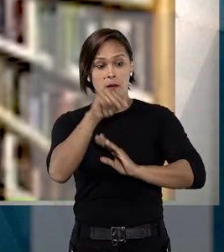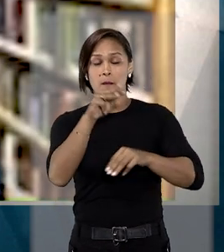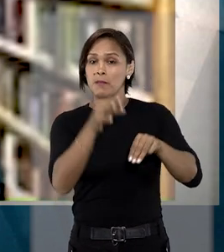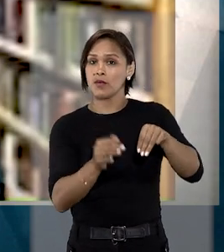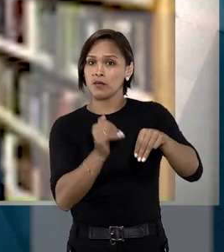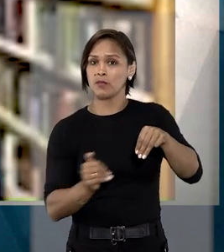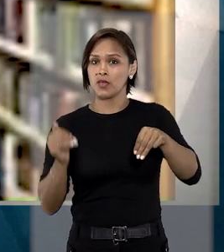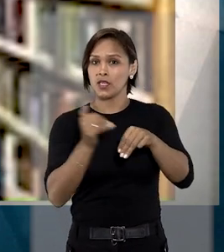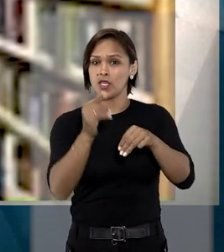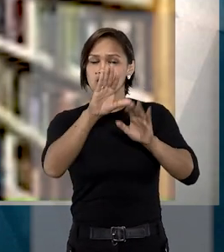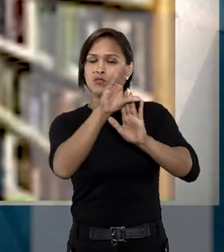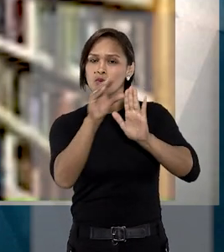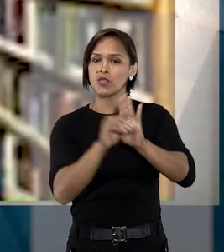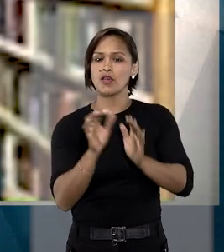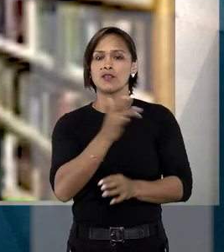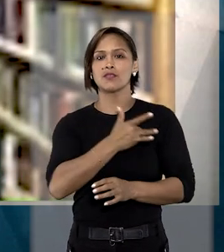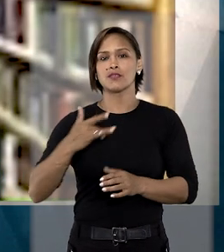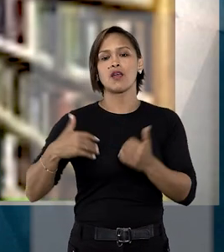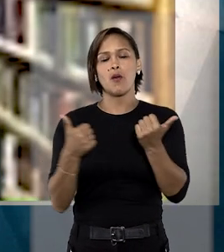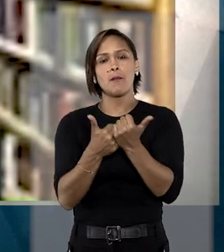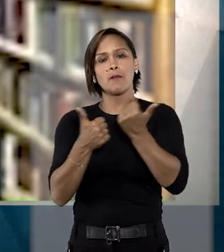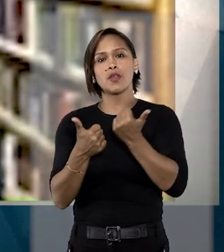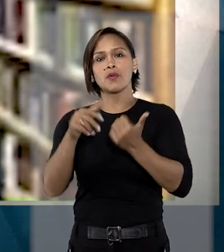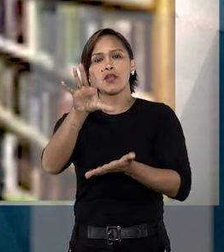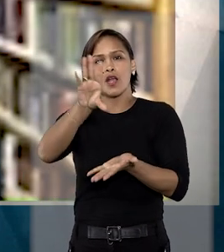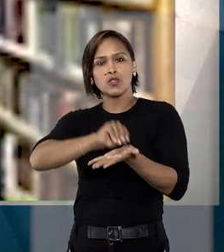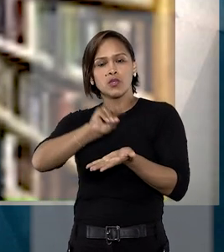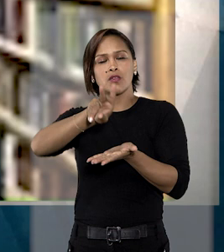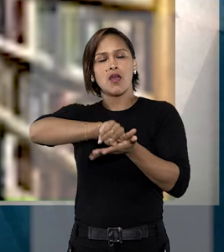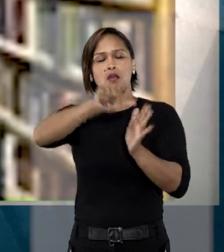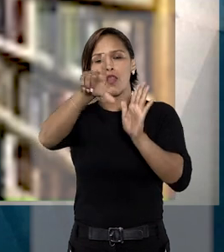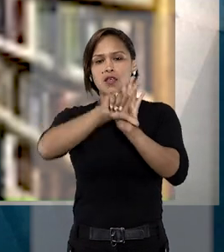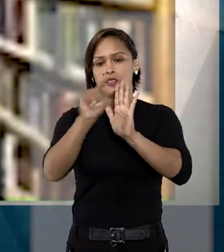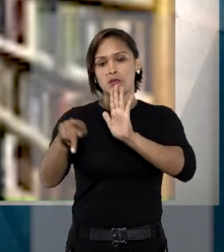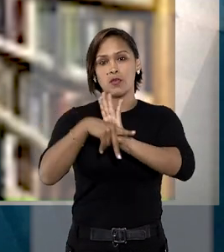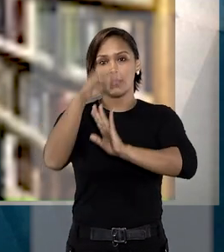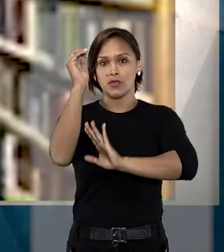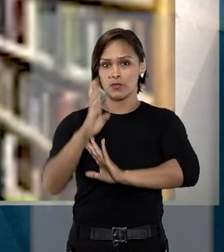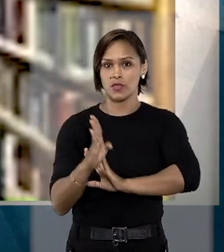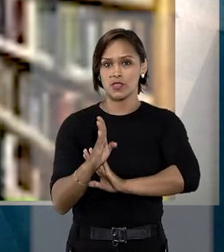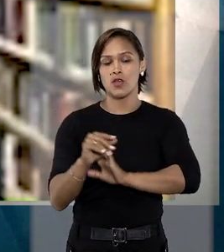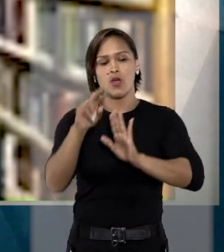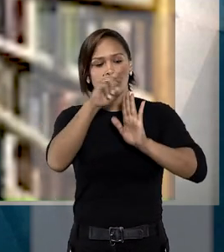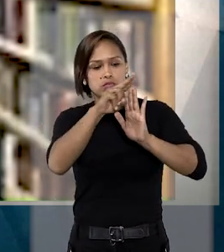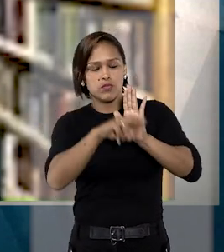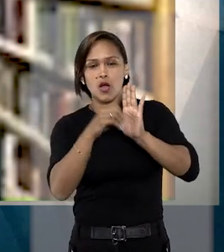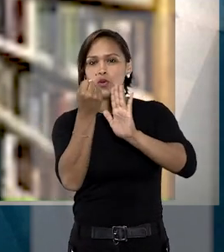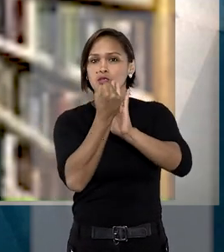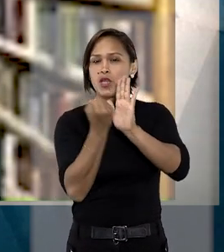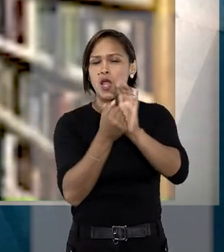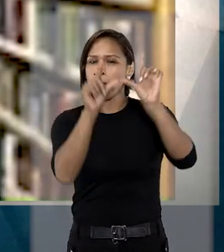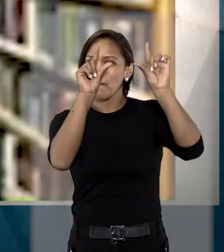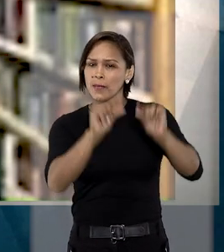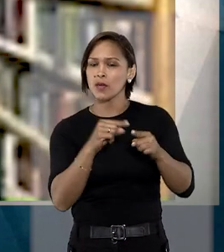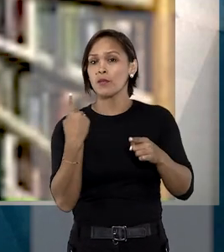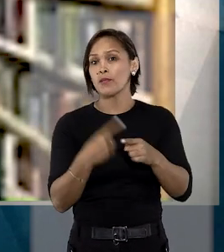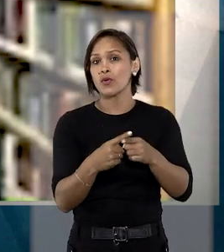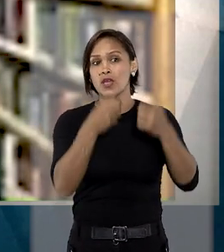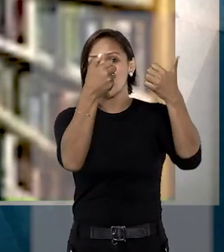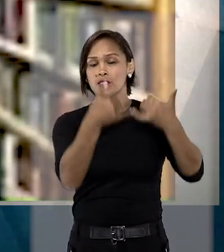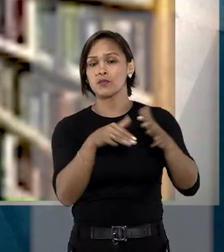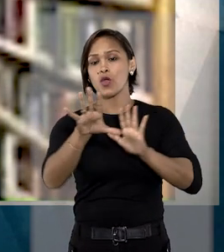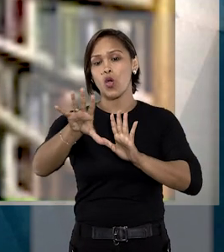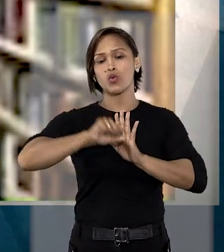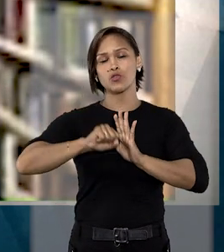magistrado, o modelo de saúde suplementar adotado pela legislação brasileira é de um rol taxativo mínimo, devendo o